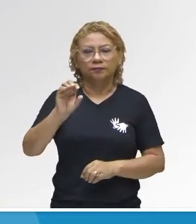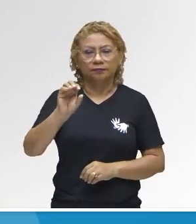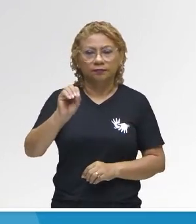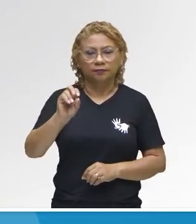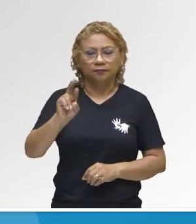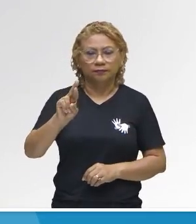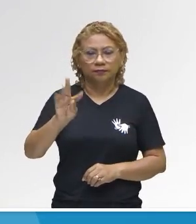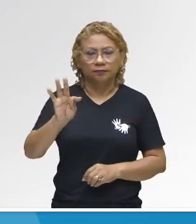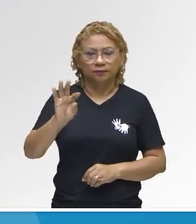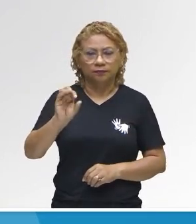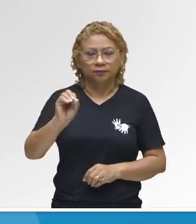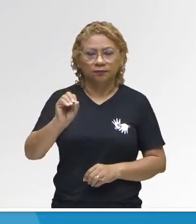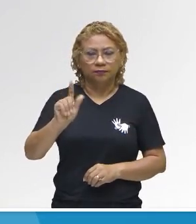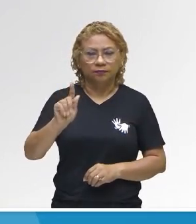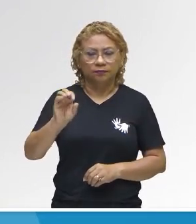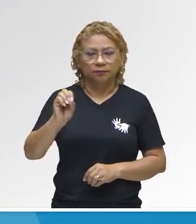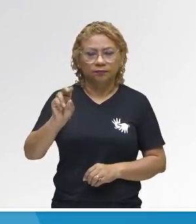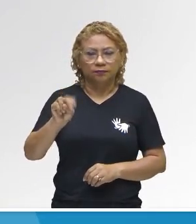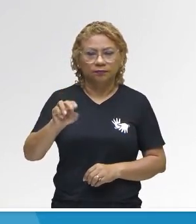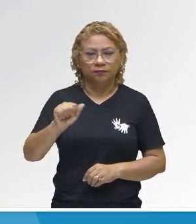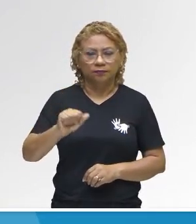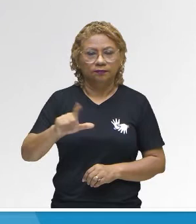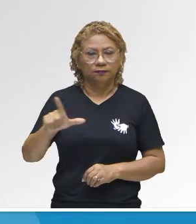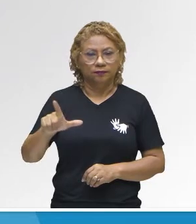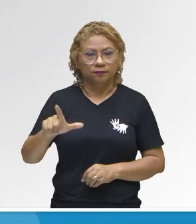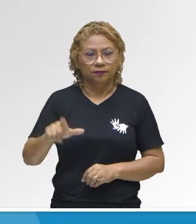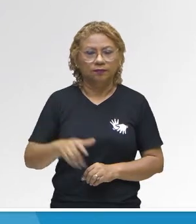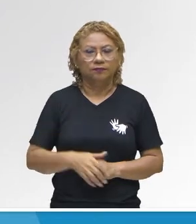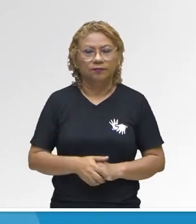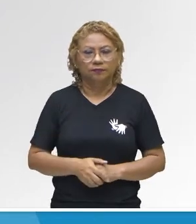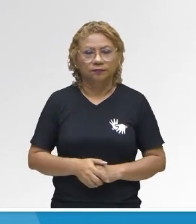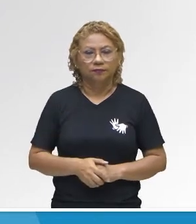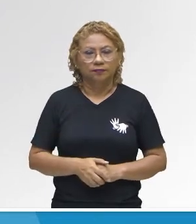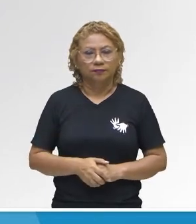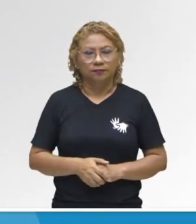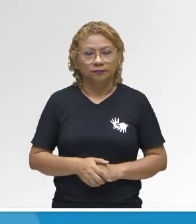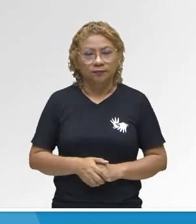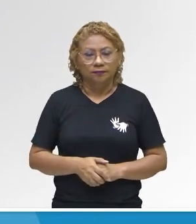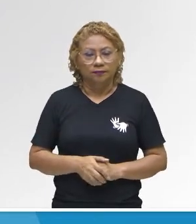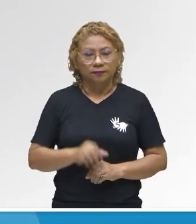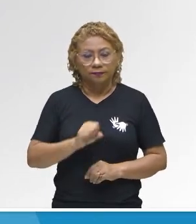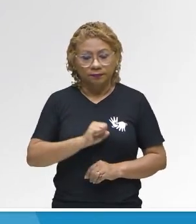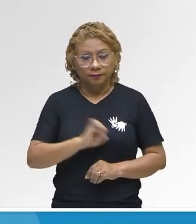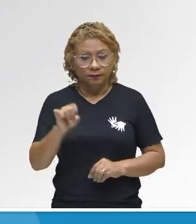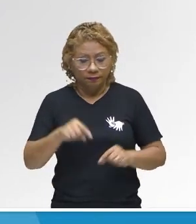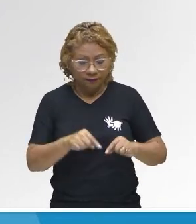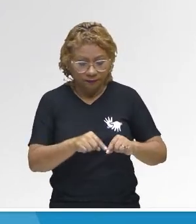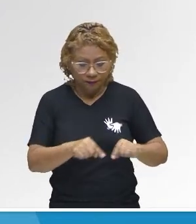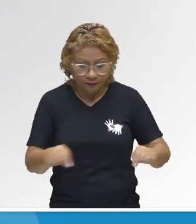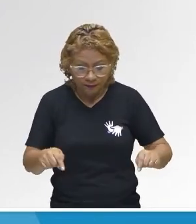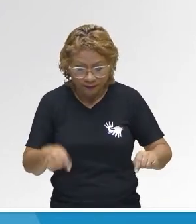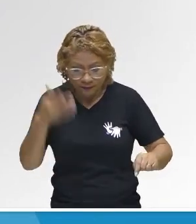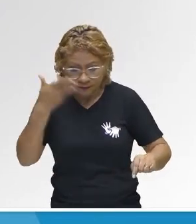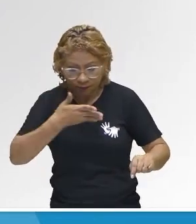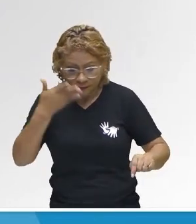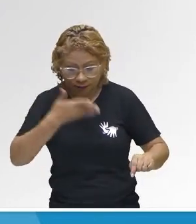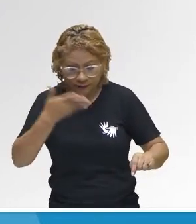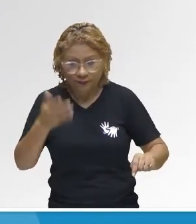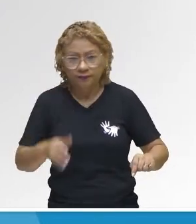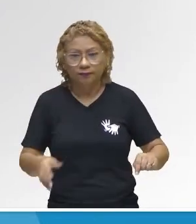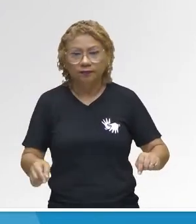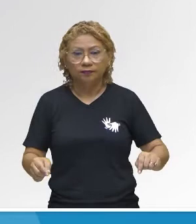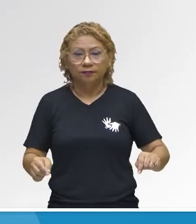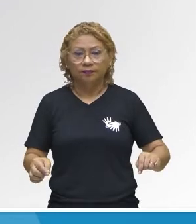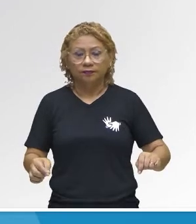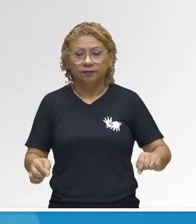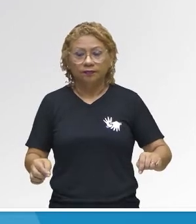alfa, eu não conseguiria ver a sombra desse segmento de reta. Por quê? Porque a reta está em pé, a reta está na